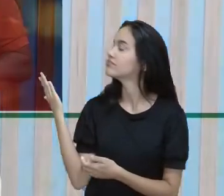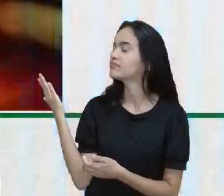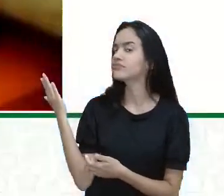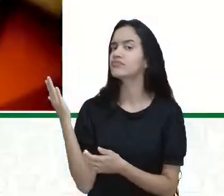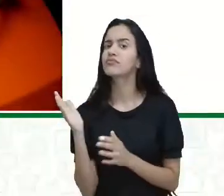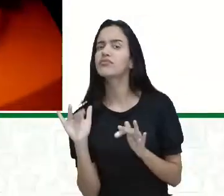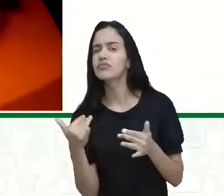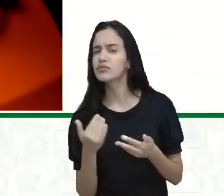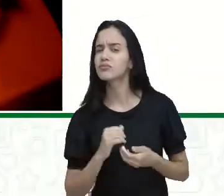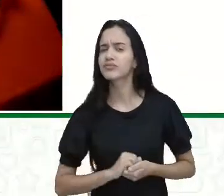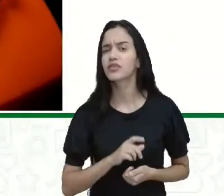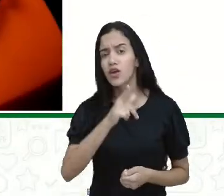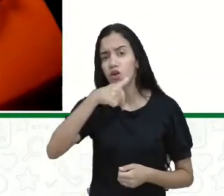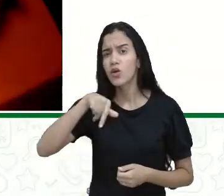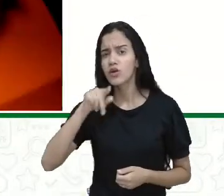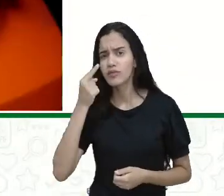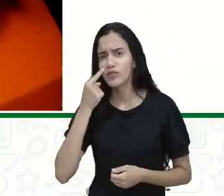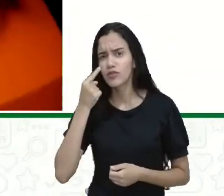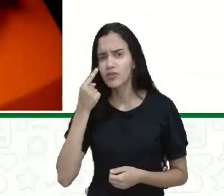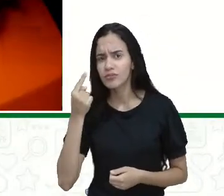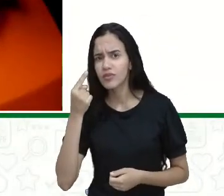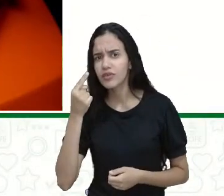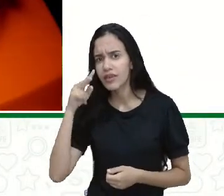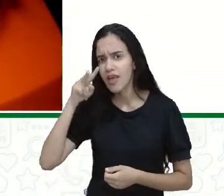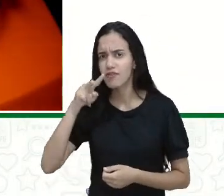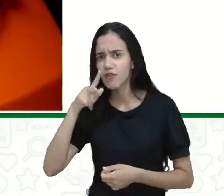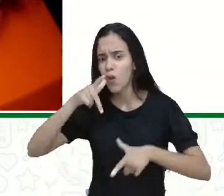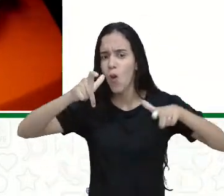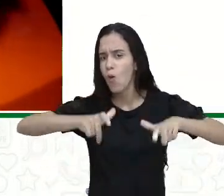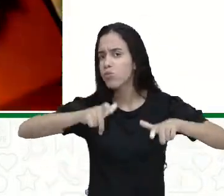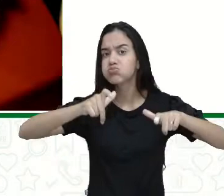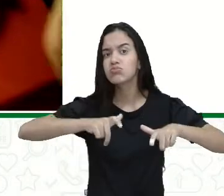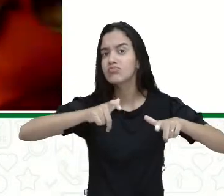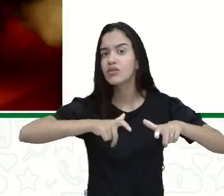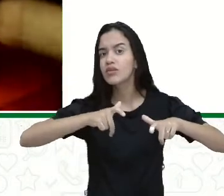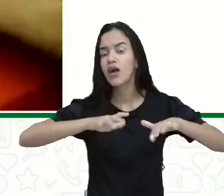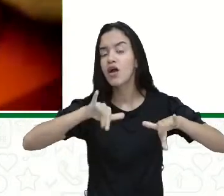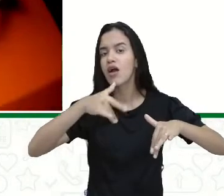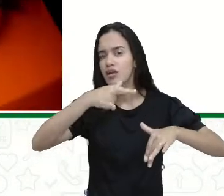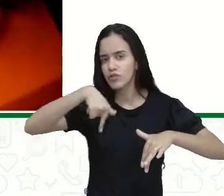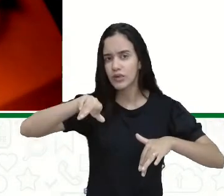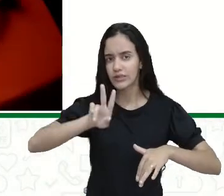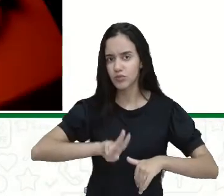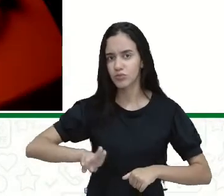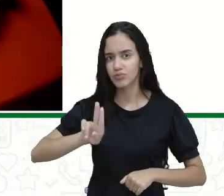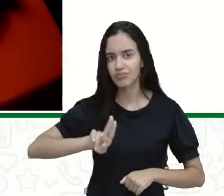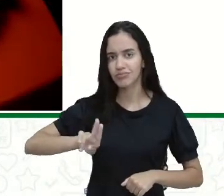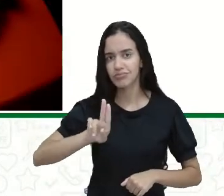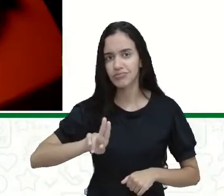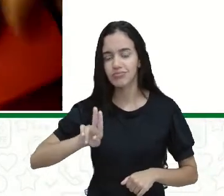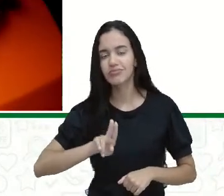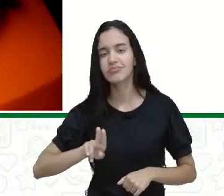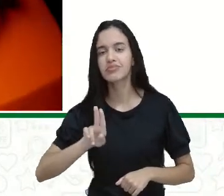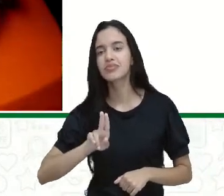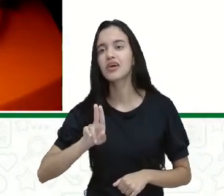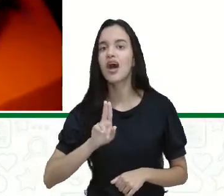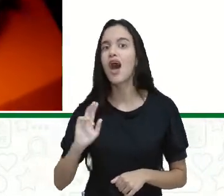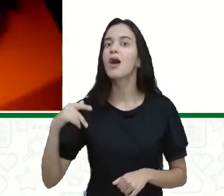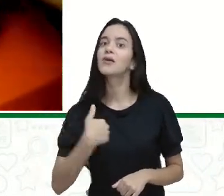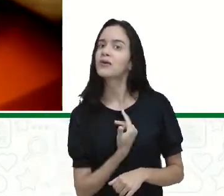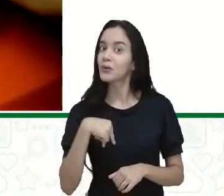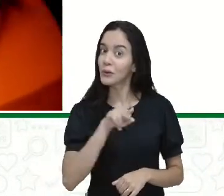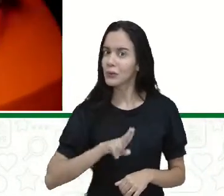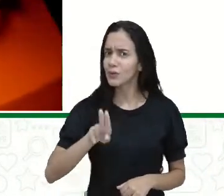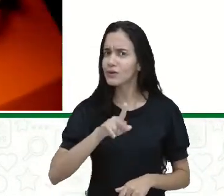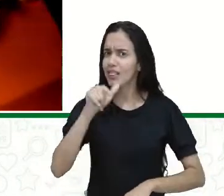aí? Será que esse aí vocês já viram em algum lugar? Já usaram? Será que a gente ainda usa esse